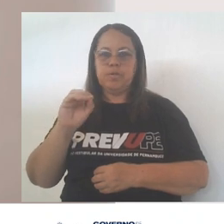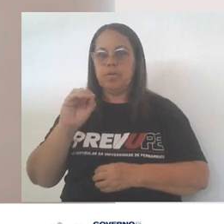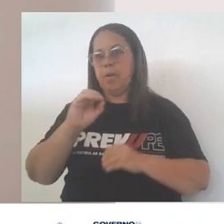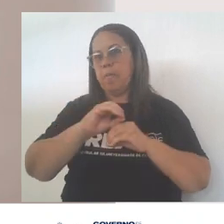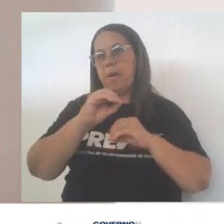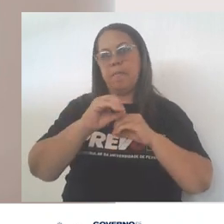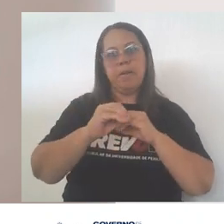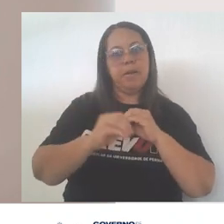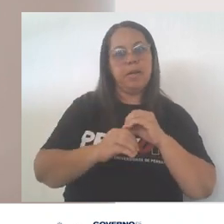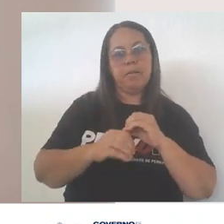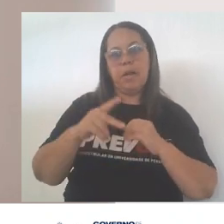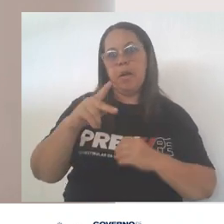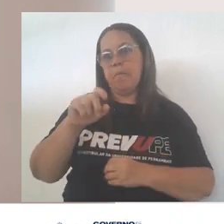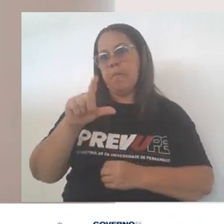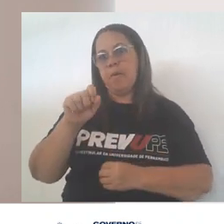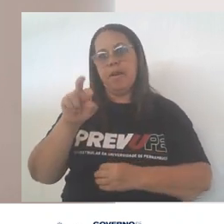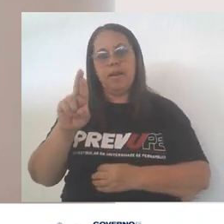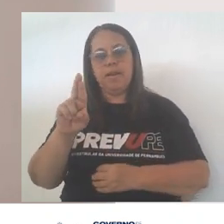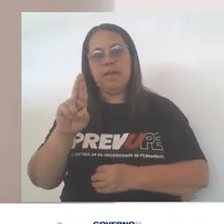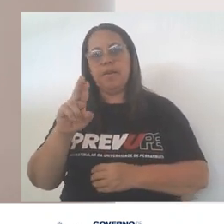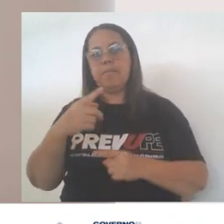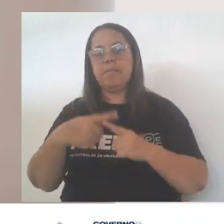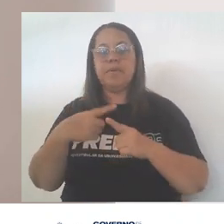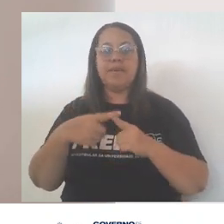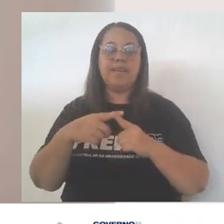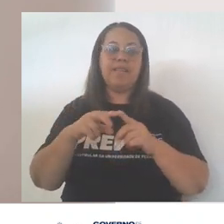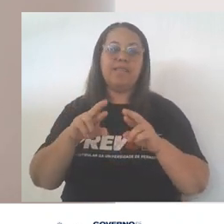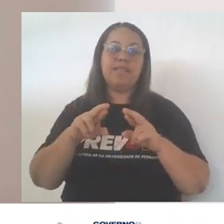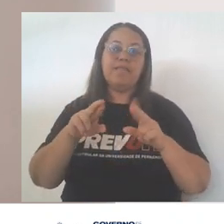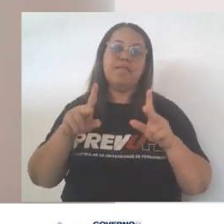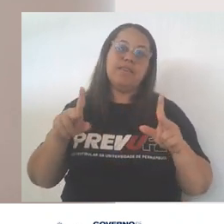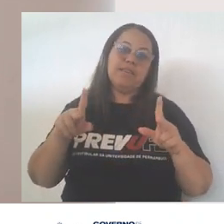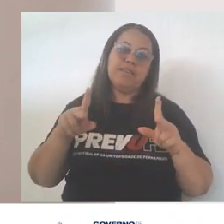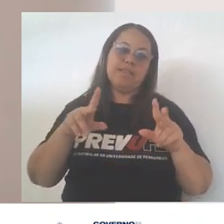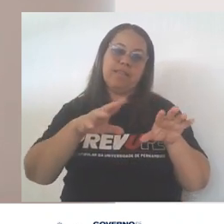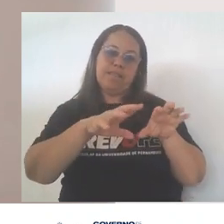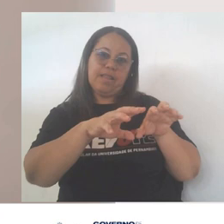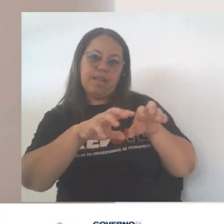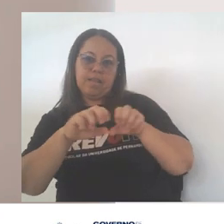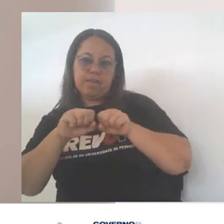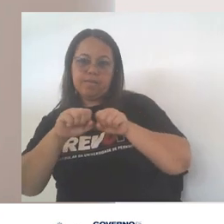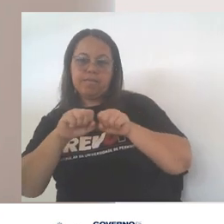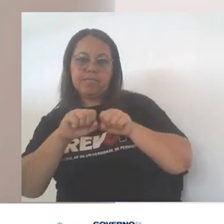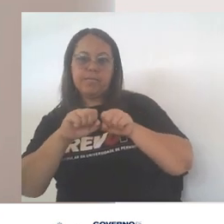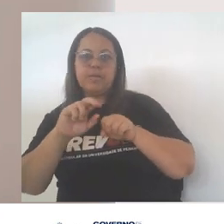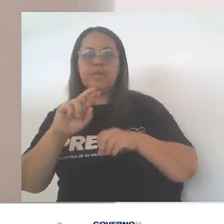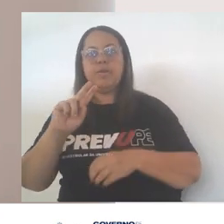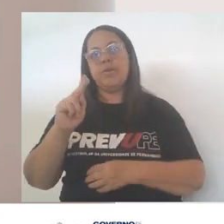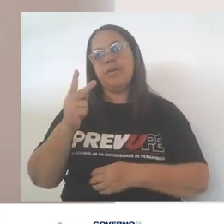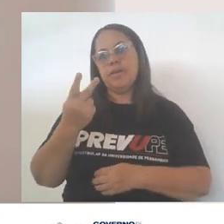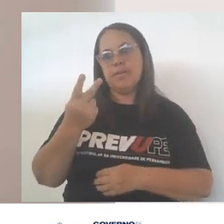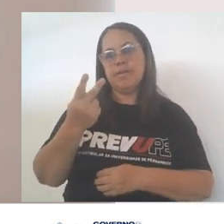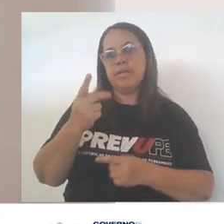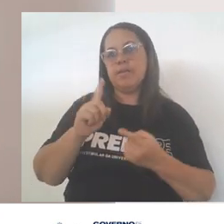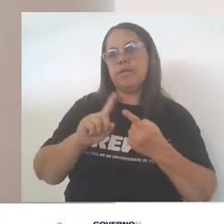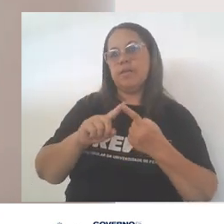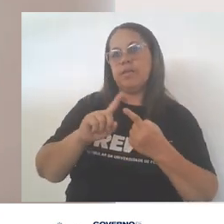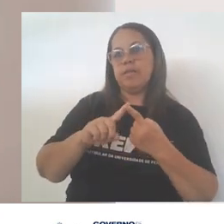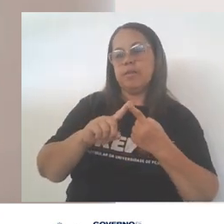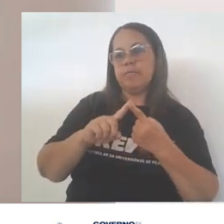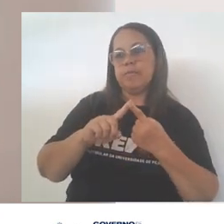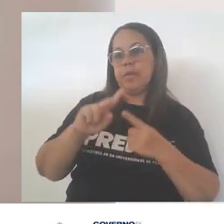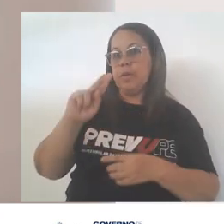A razão para sua polaridade está na diferença de eletronegatividade entre o hidrogênio e o oxigênio.